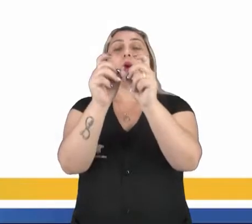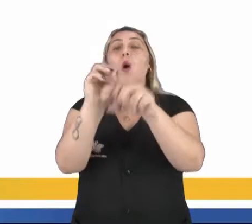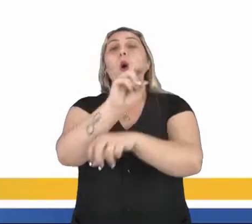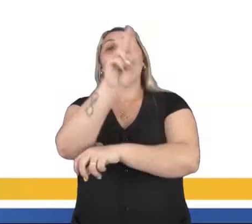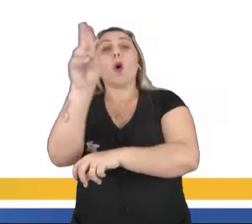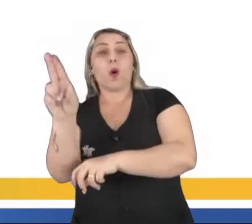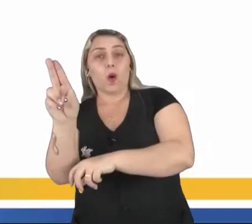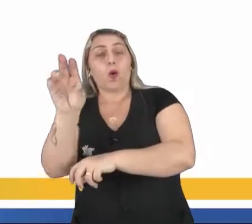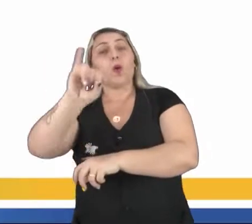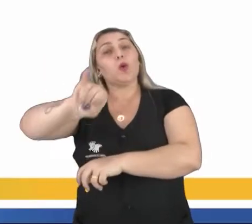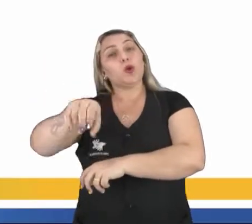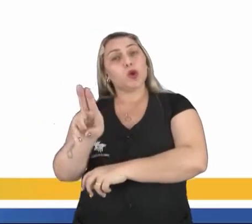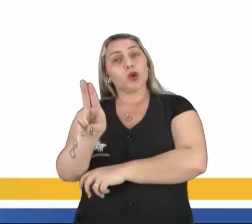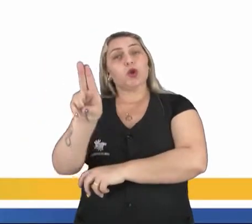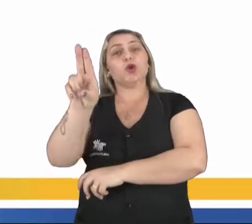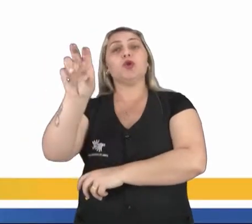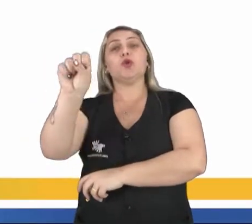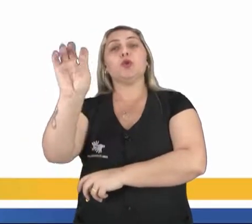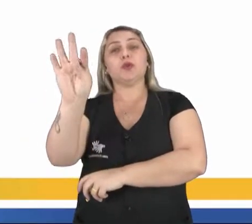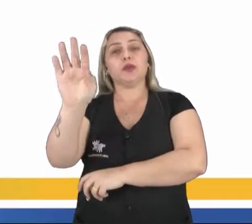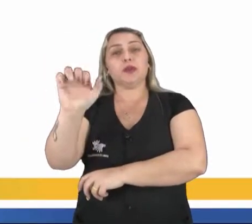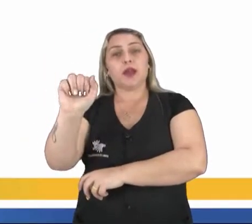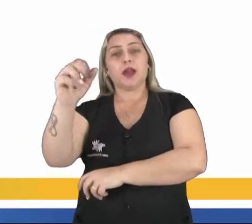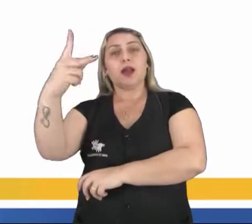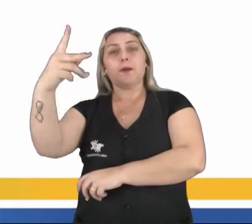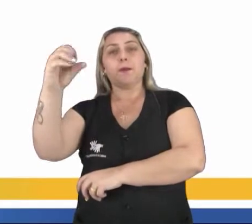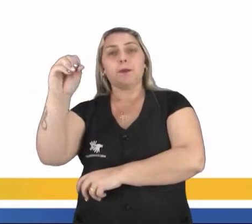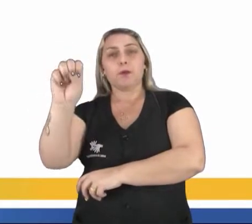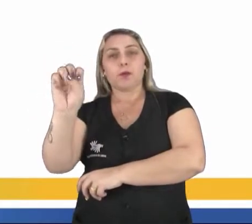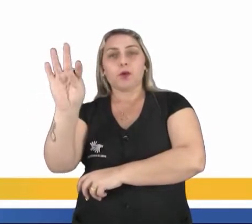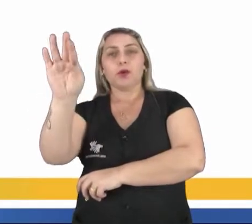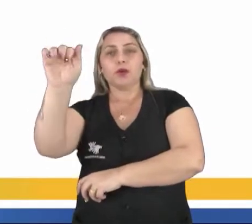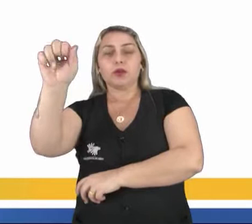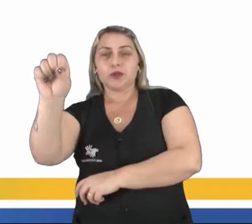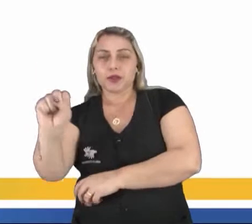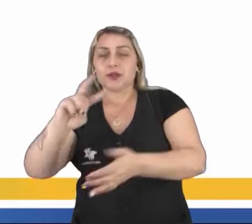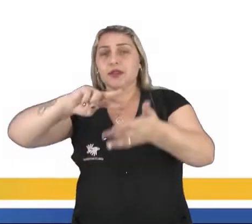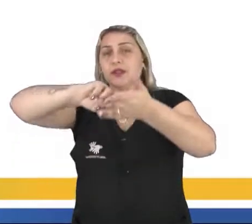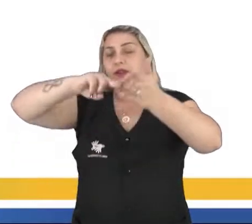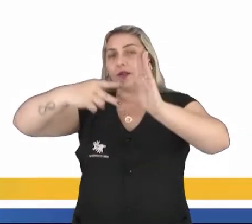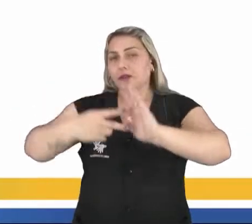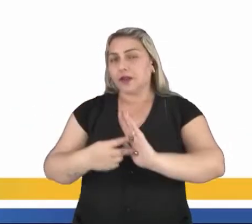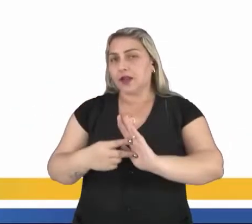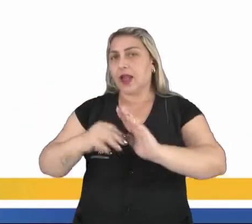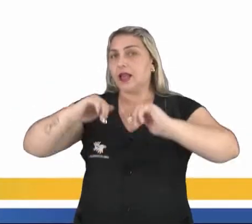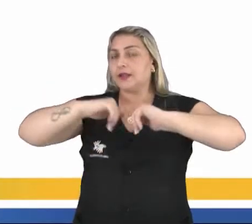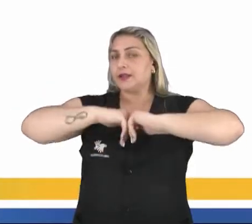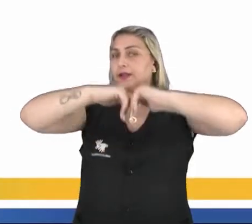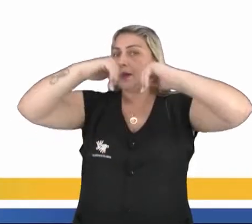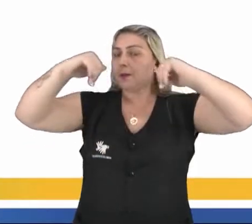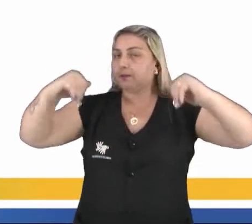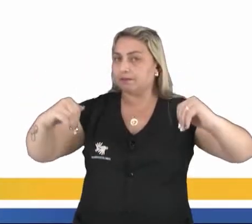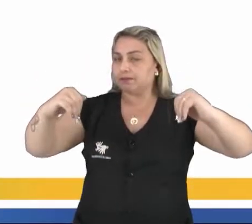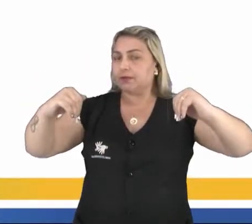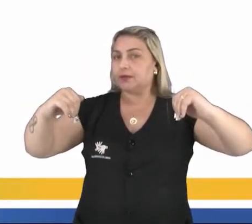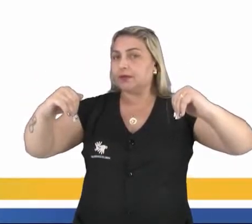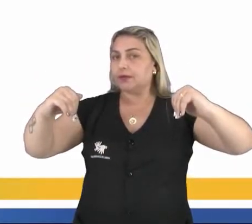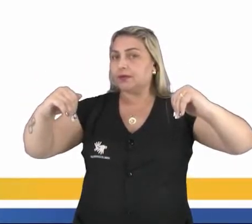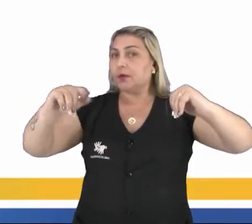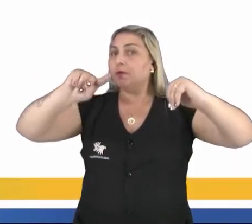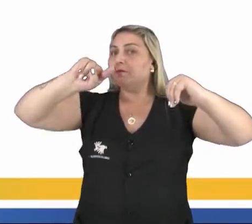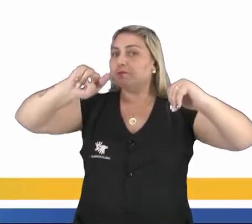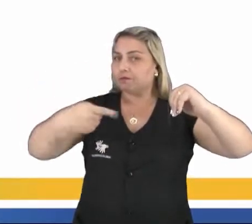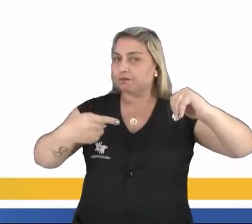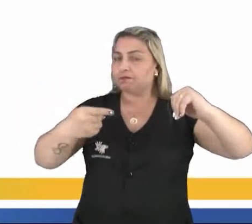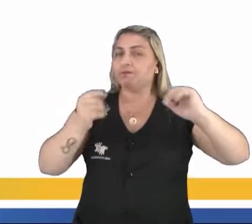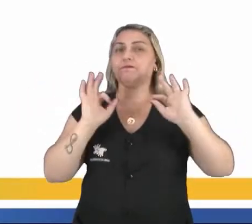são justapostas. Como assim, justapostas? Justapostas significa que elas são o quê? Separadas por